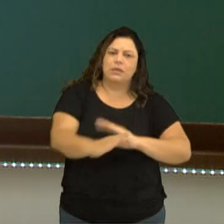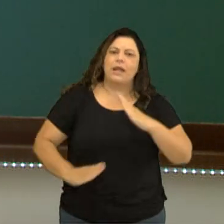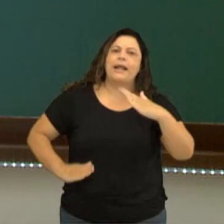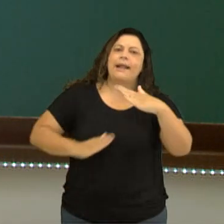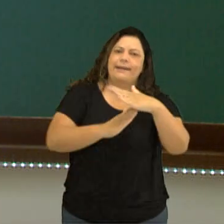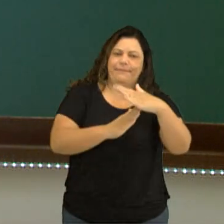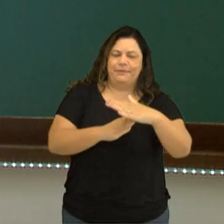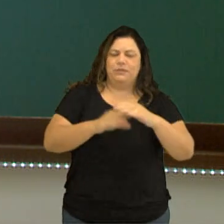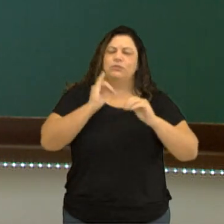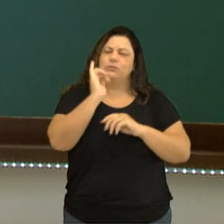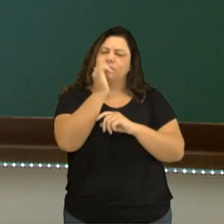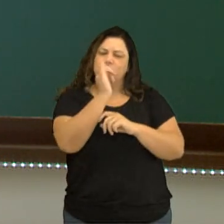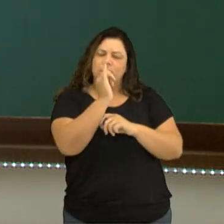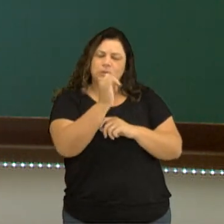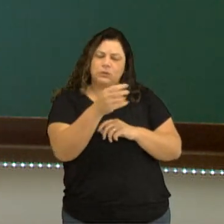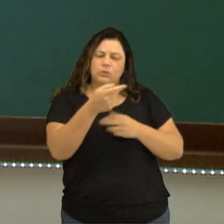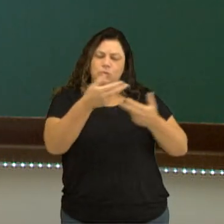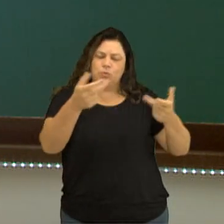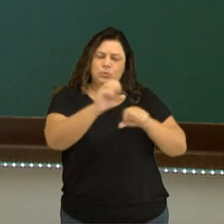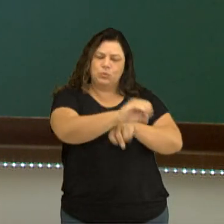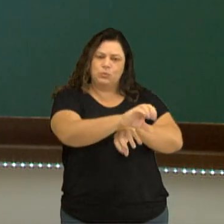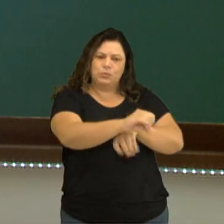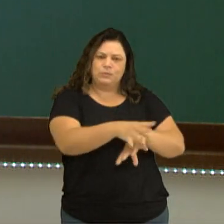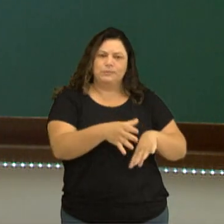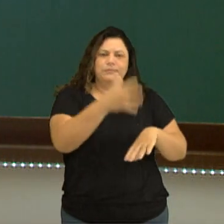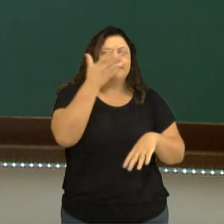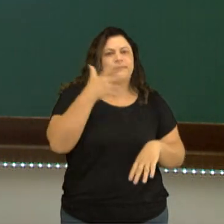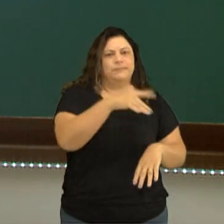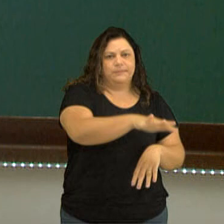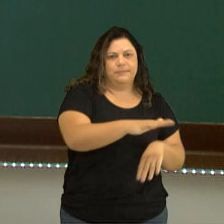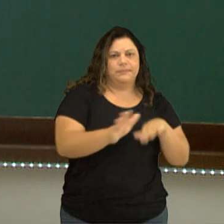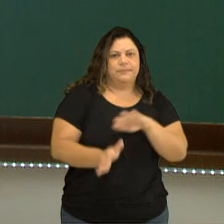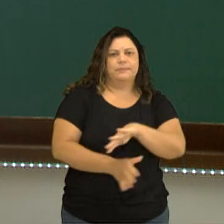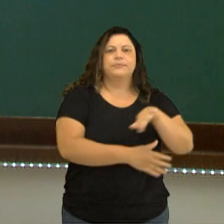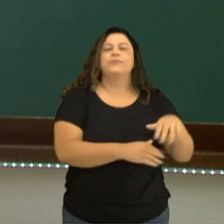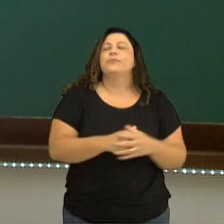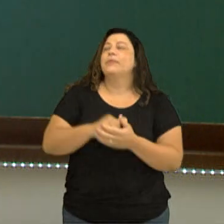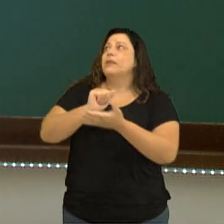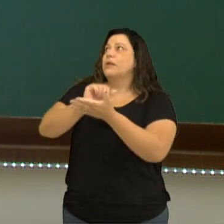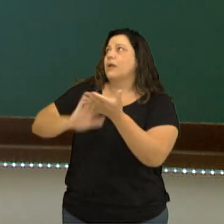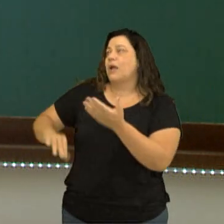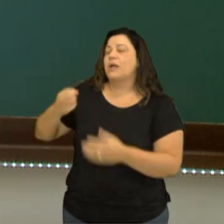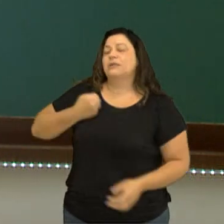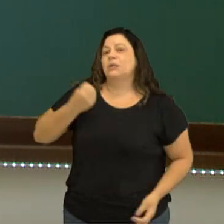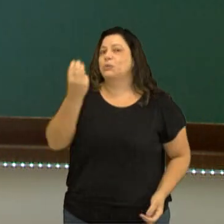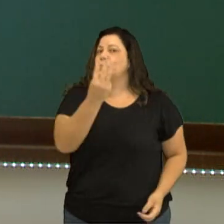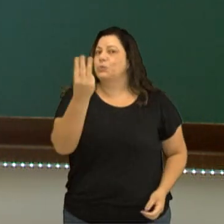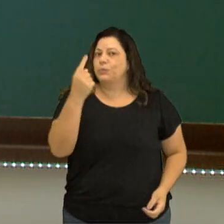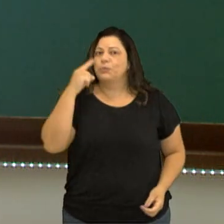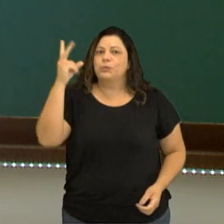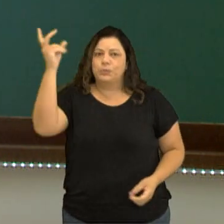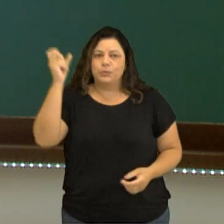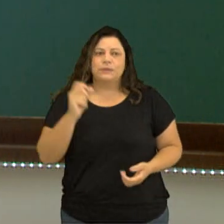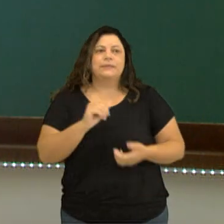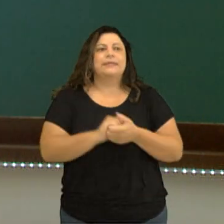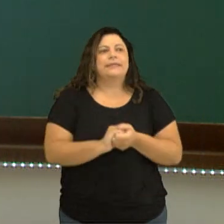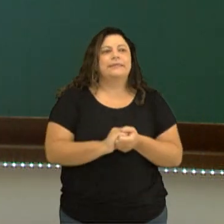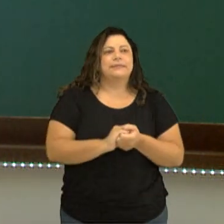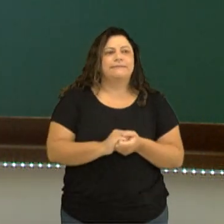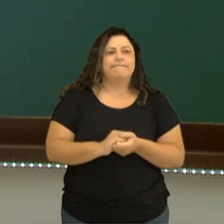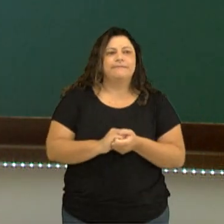nos contos. Agora, exercício de número 3. Temos aqui novos operadores